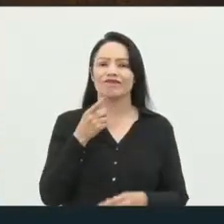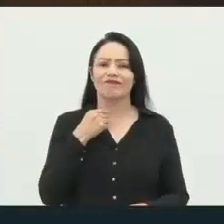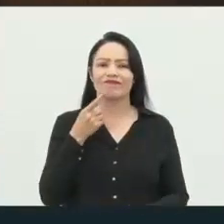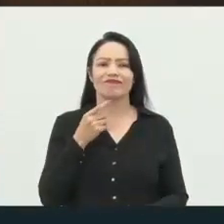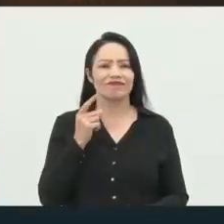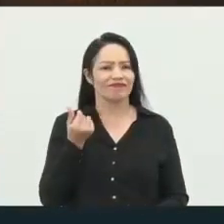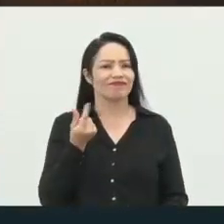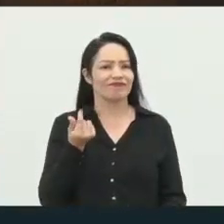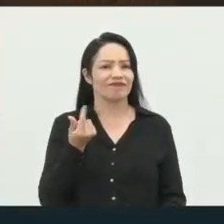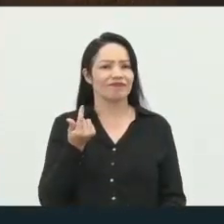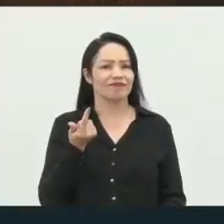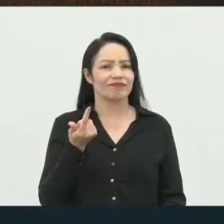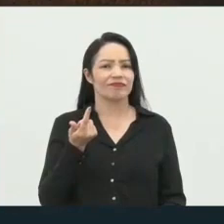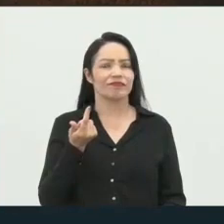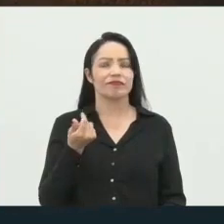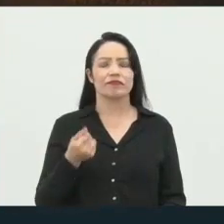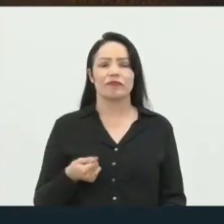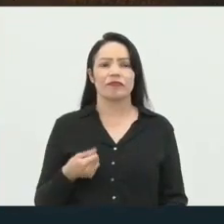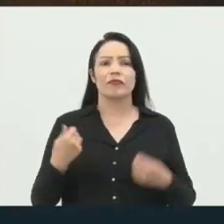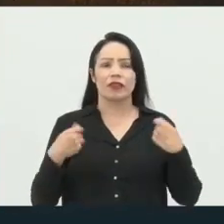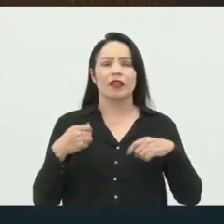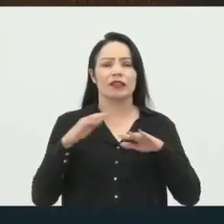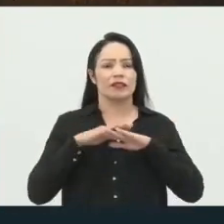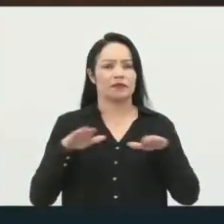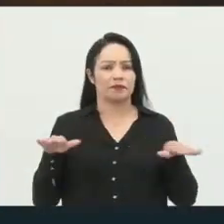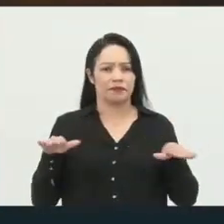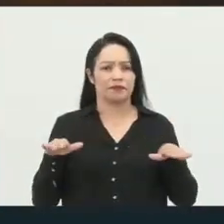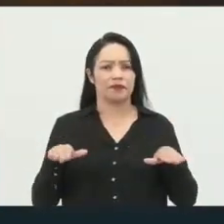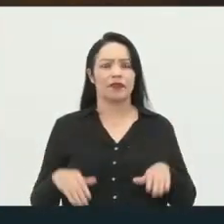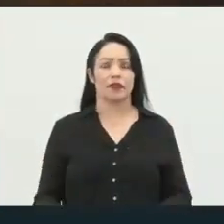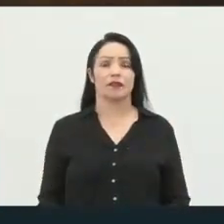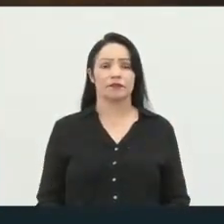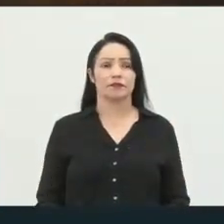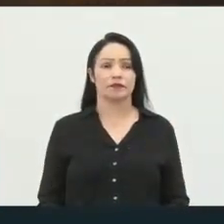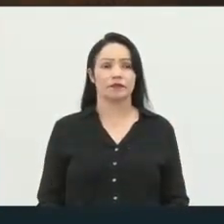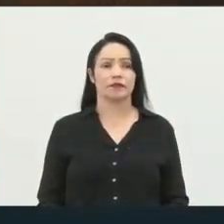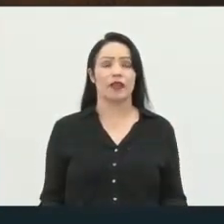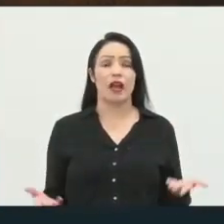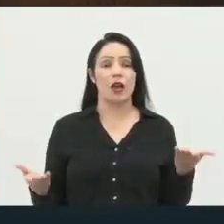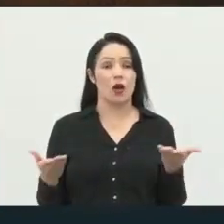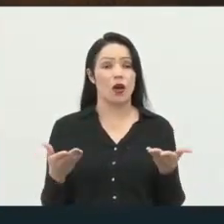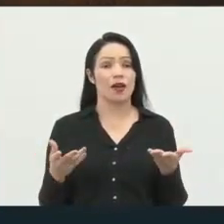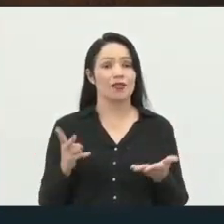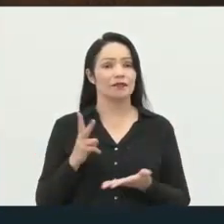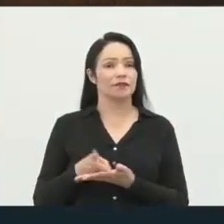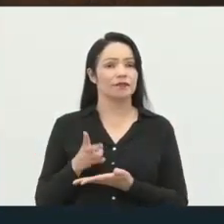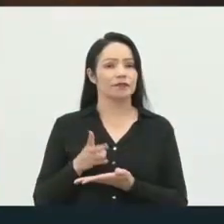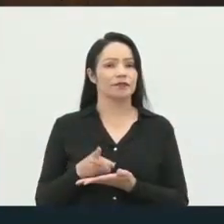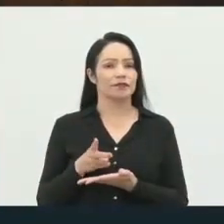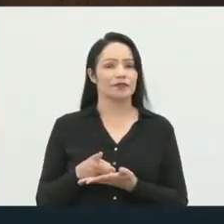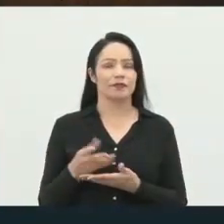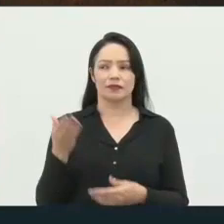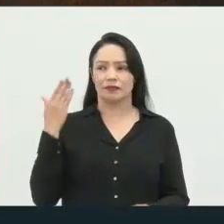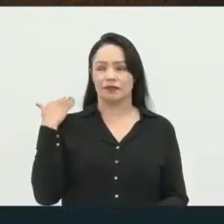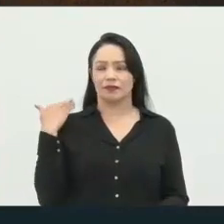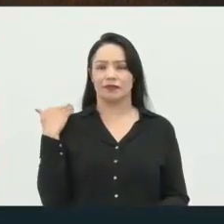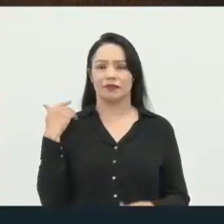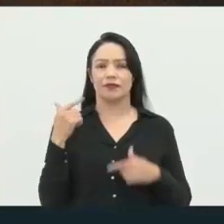E que tinha que se extinguir com a empresa tá aqui agora a mesma empresa que prestava